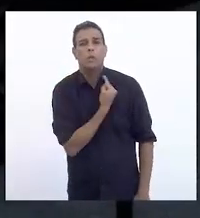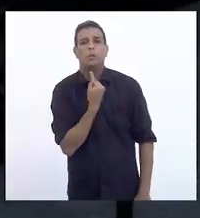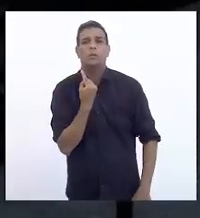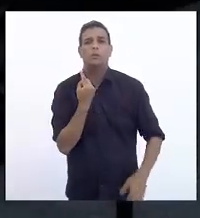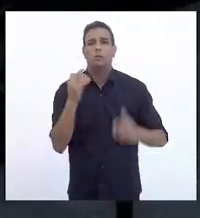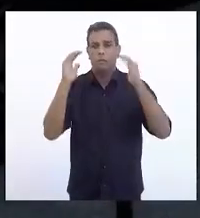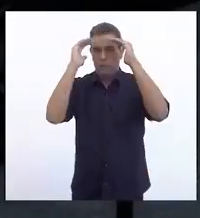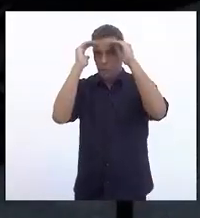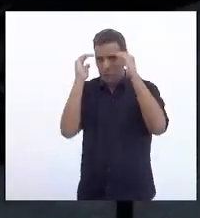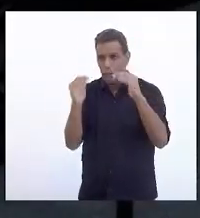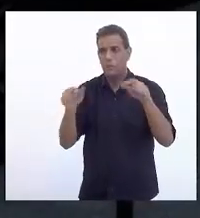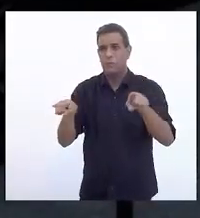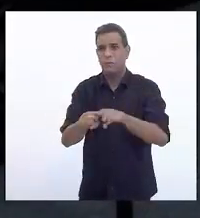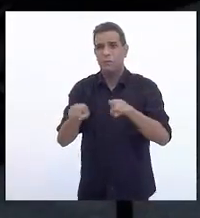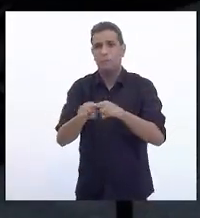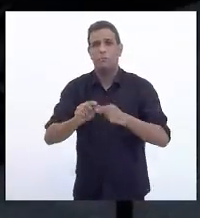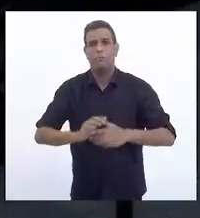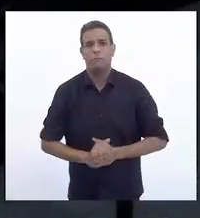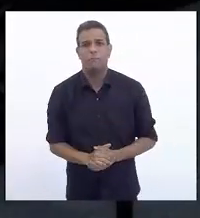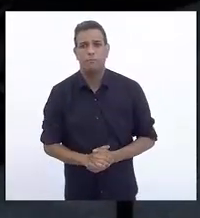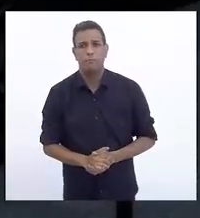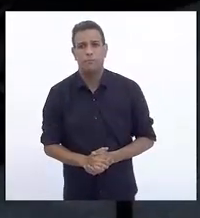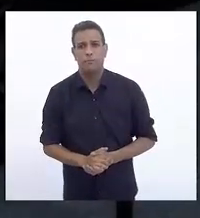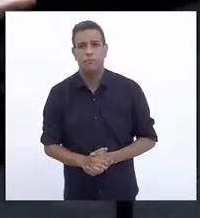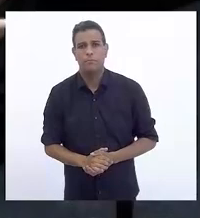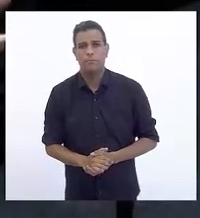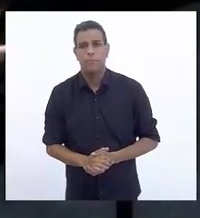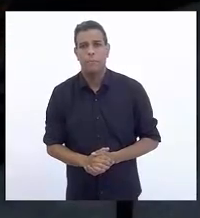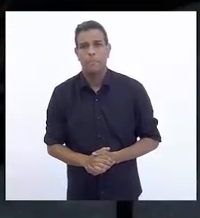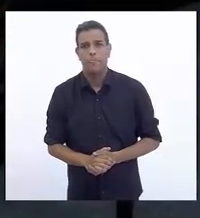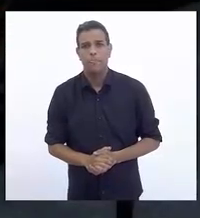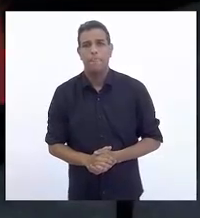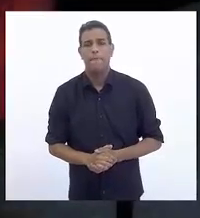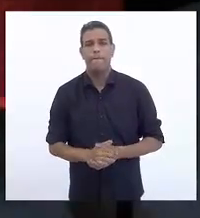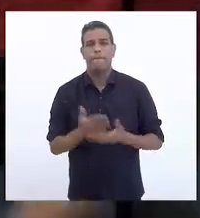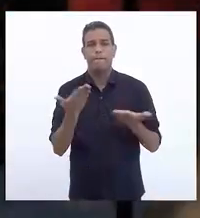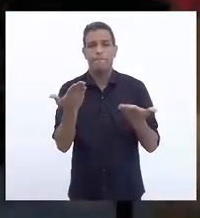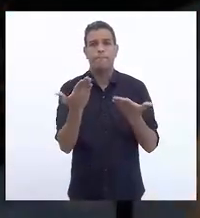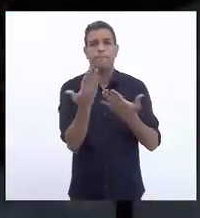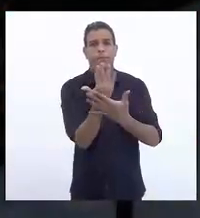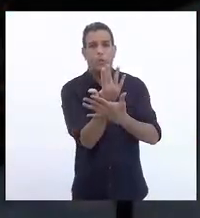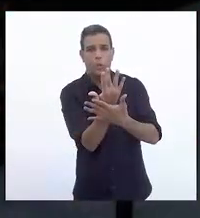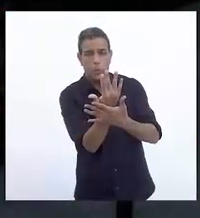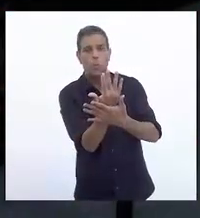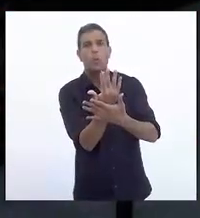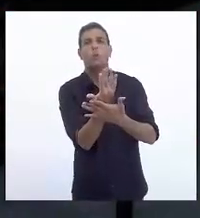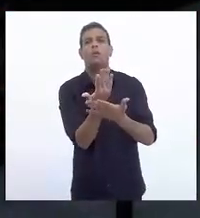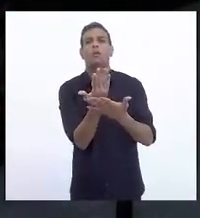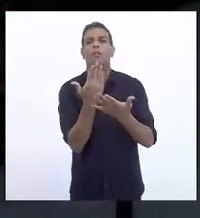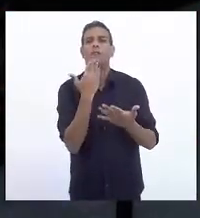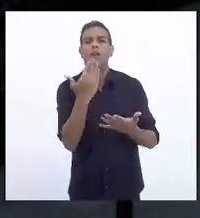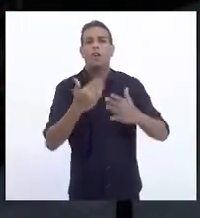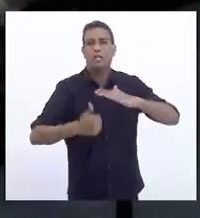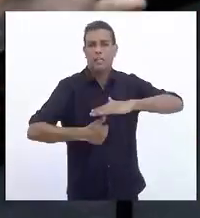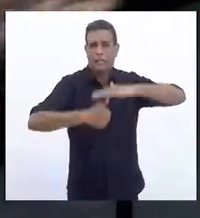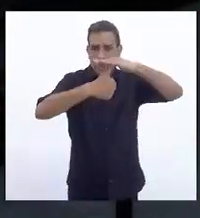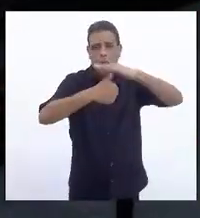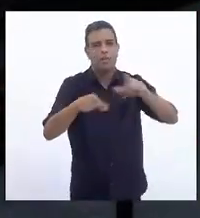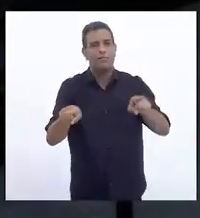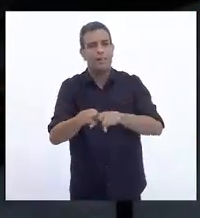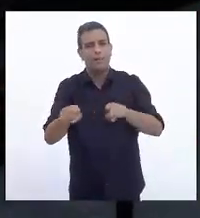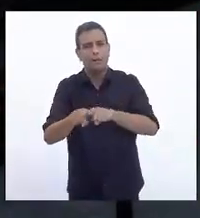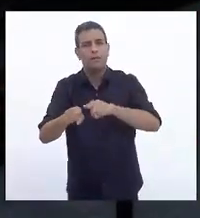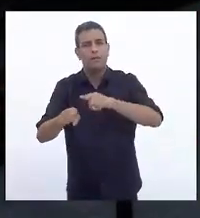profundo respeito. Eu fui testemunha, numa solenidade que houve na UERJ, pela fala da própria reitora e do